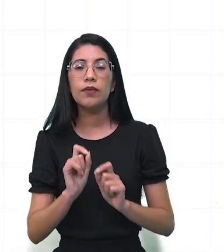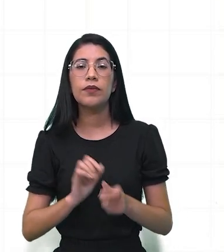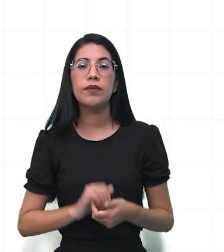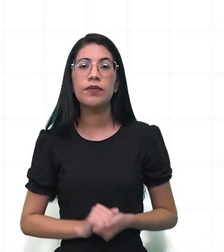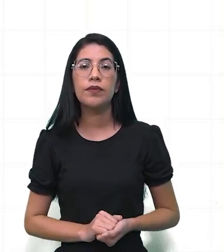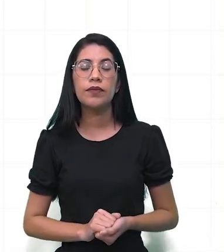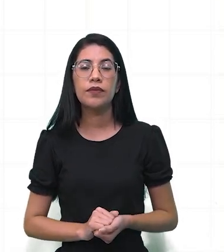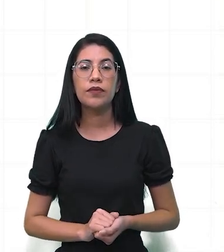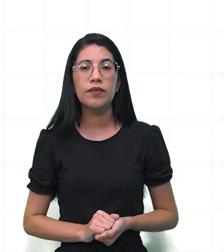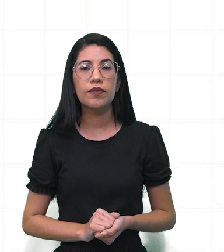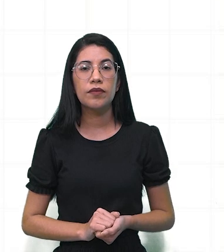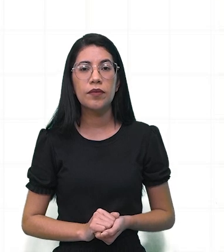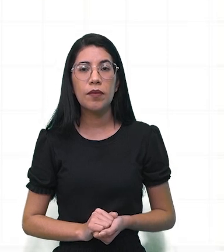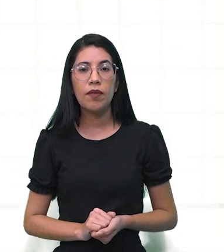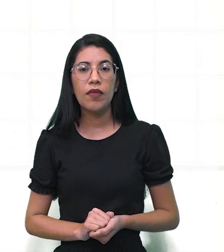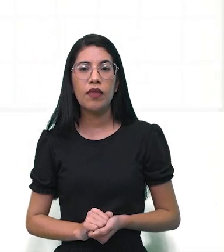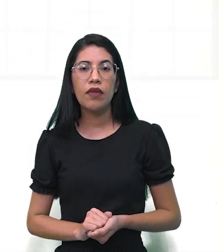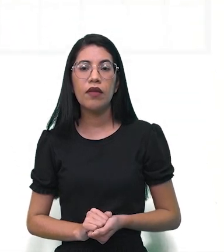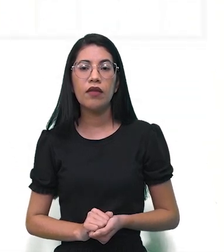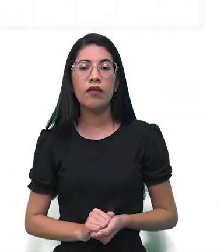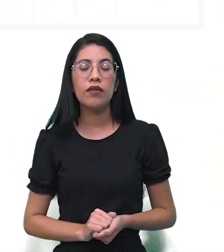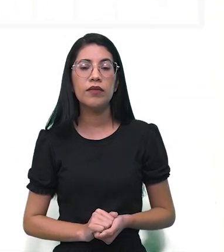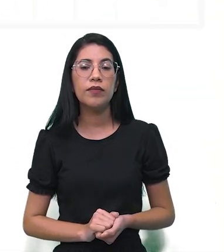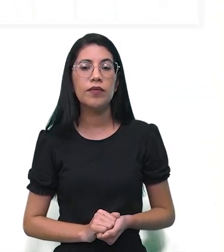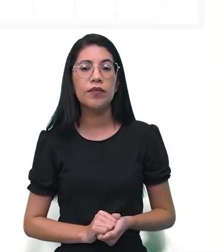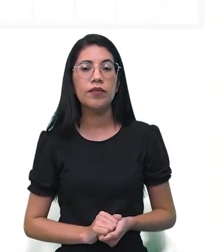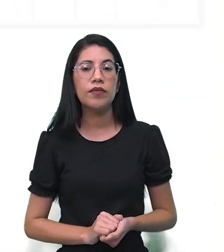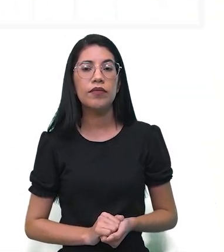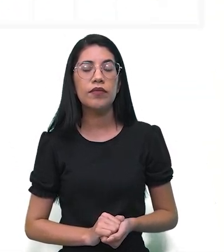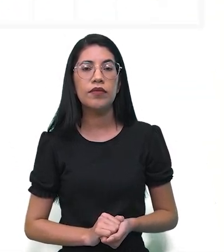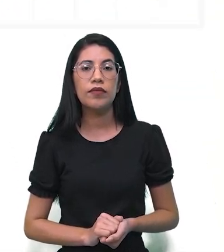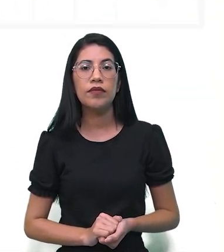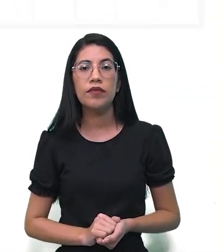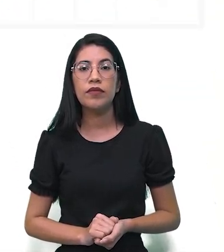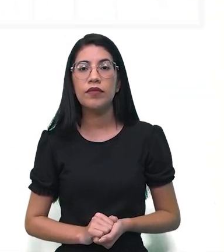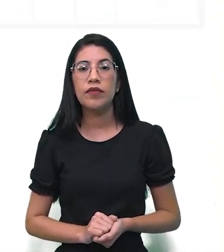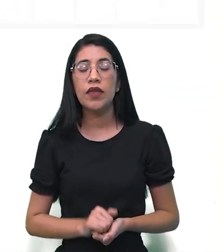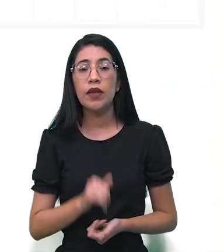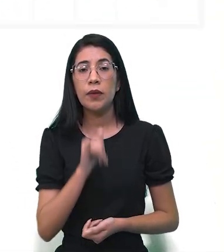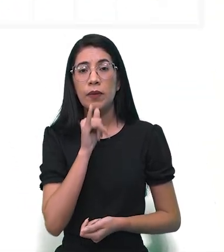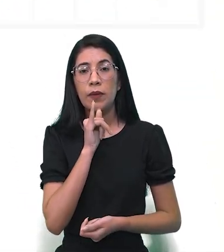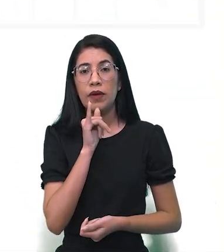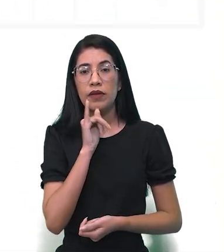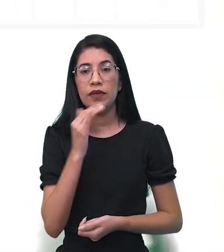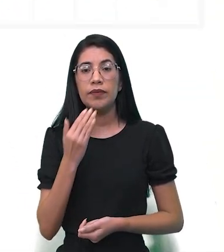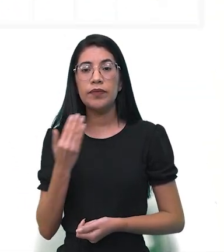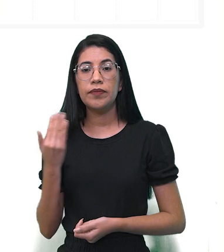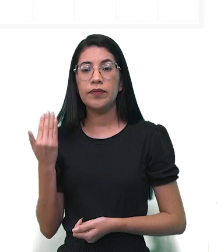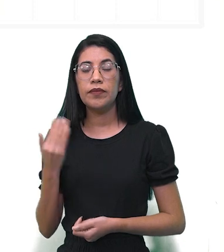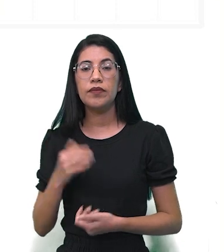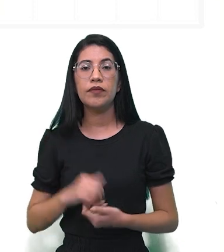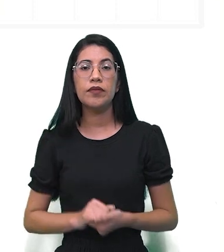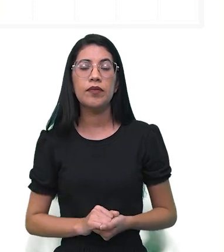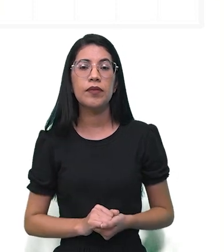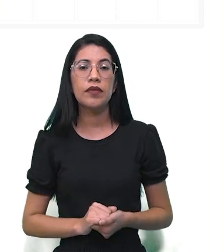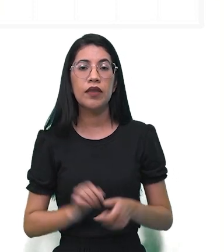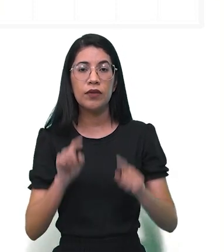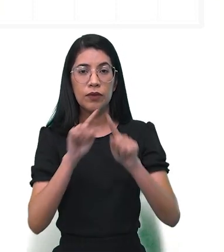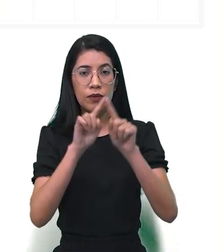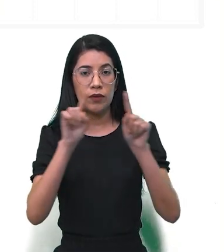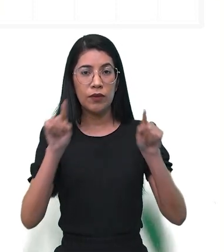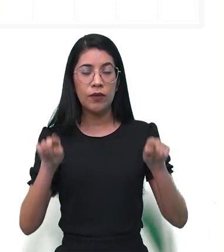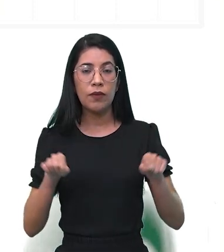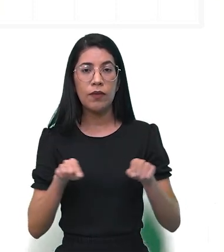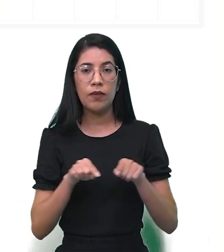também, olha só, vamos supor que eu tenho aqui um quadrado novamente,